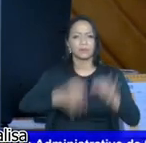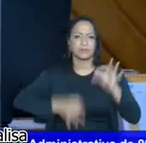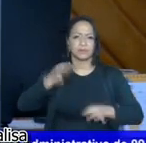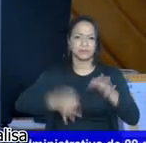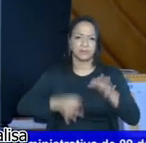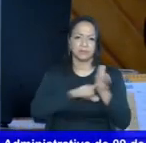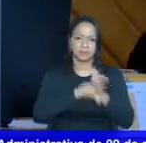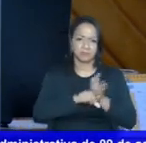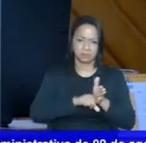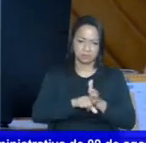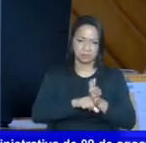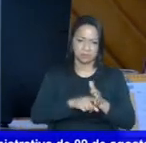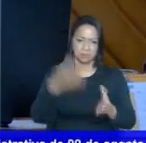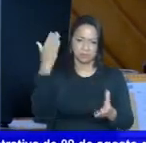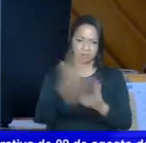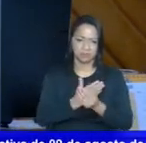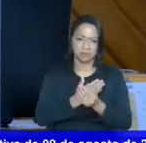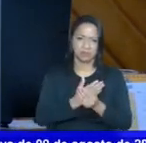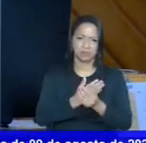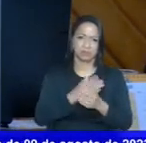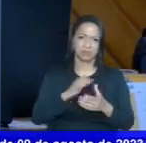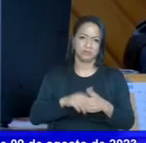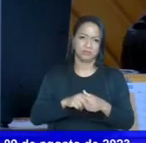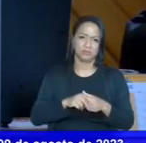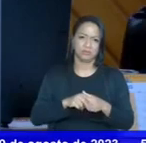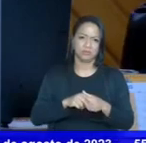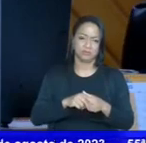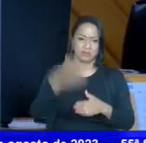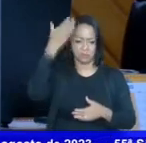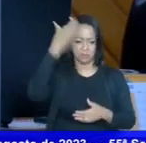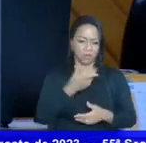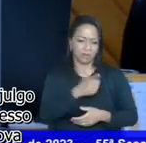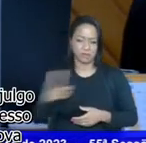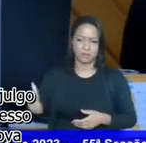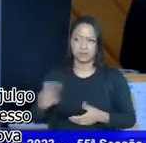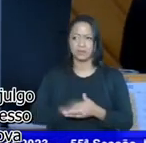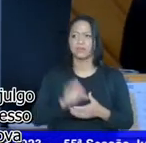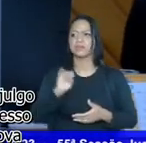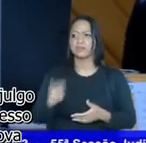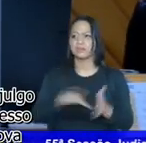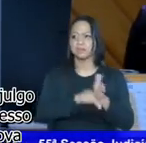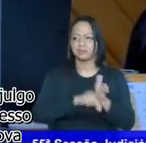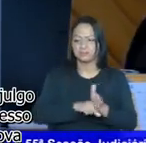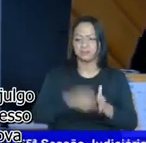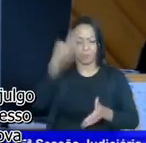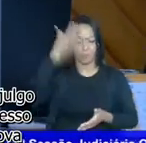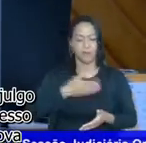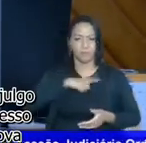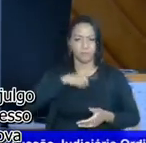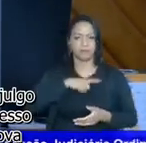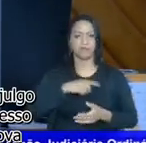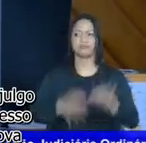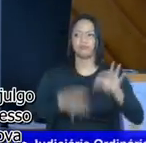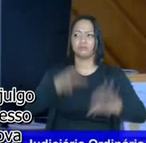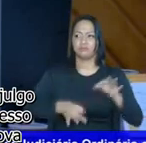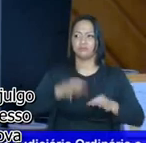faz quando ele analisa o processo. E o fato não está provado. Se eu analiso o processo e o fato está provado, eu julgo